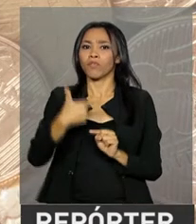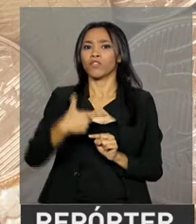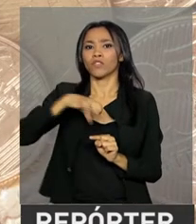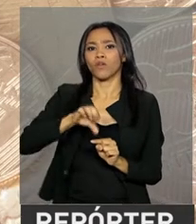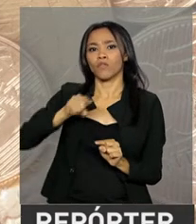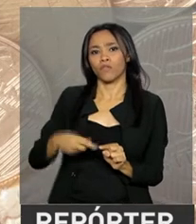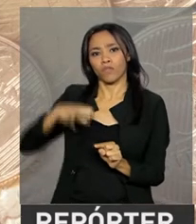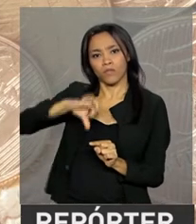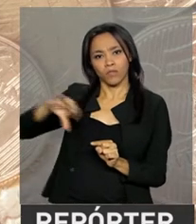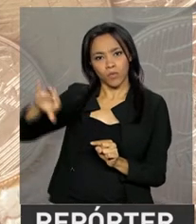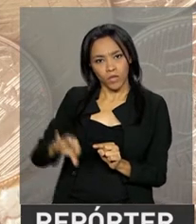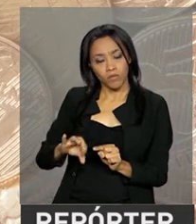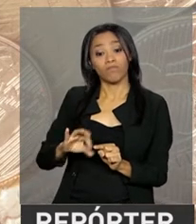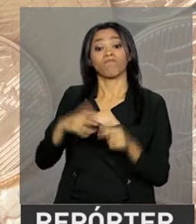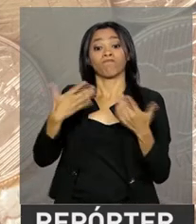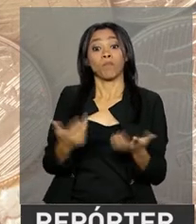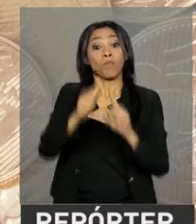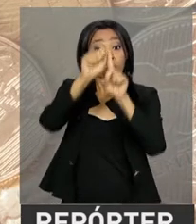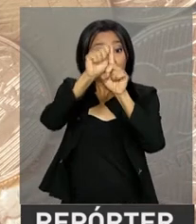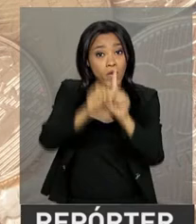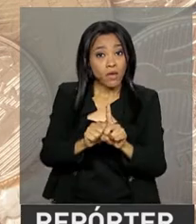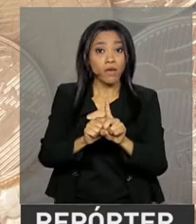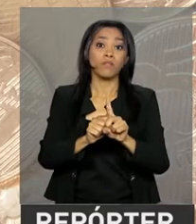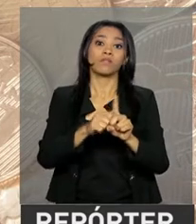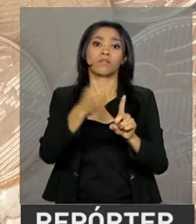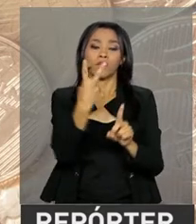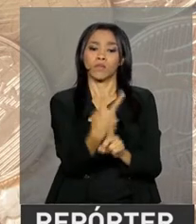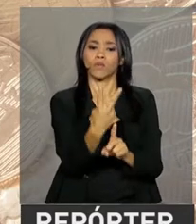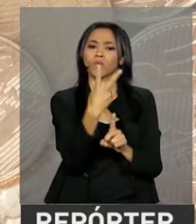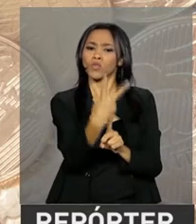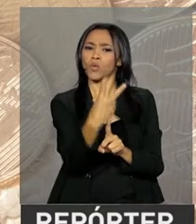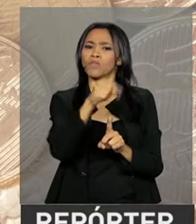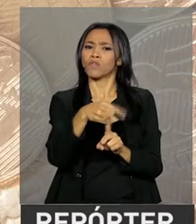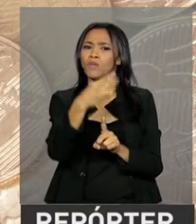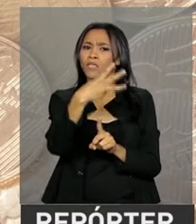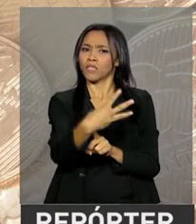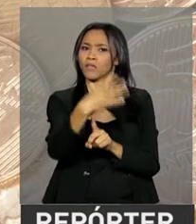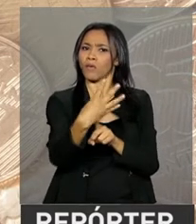28,9% ao ano. Ao mês, o percentual do consignado caiu de